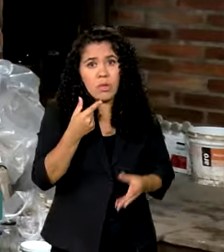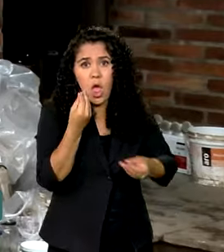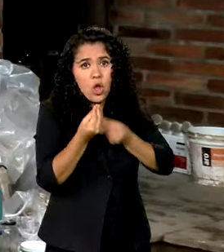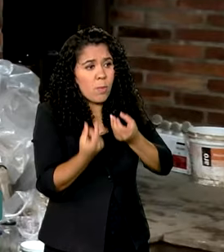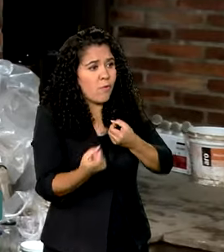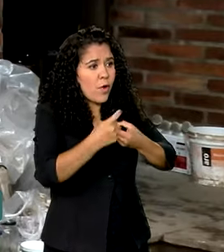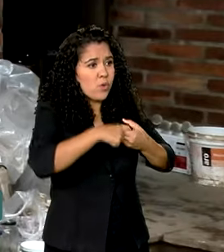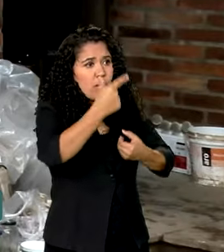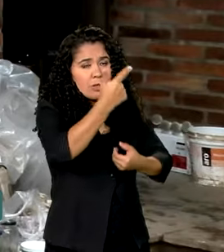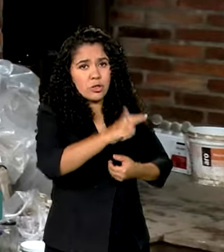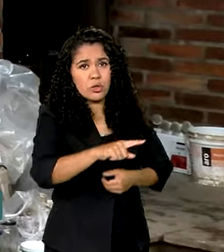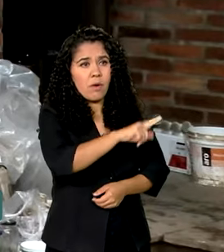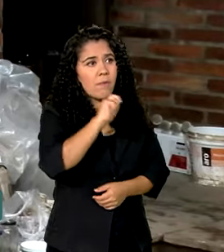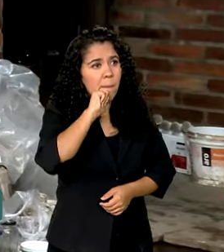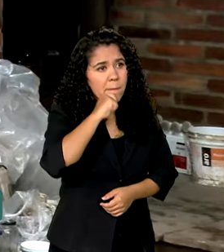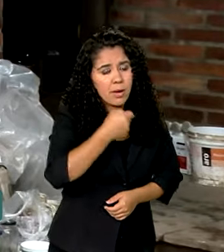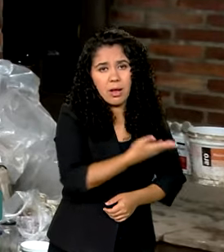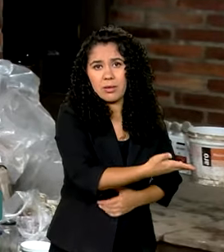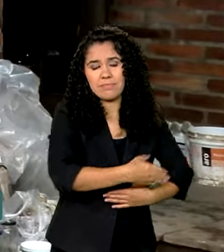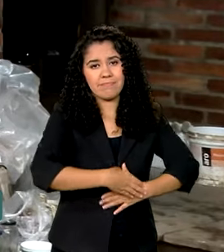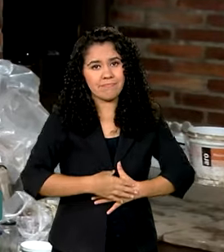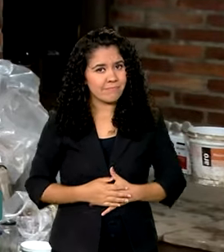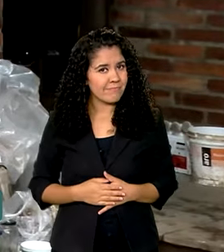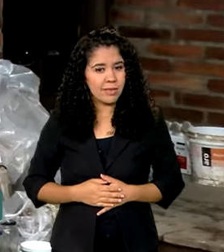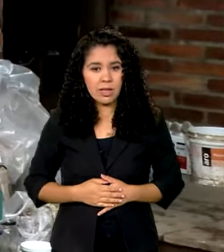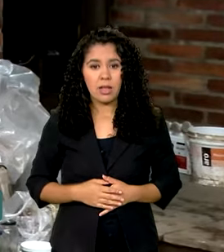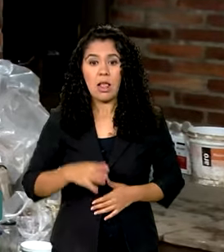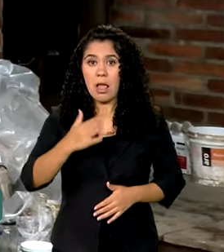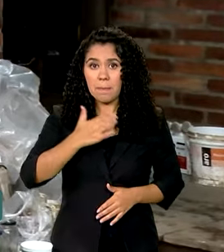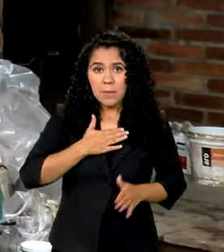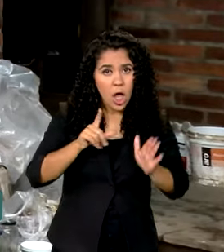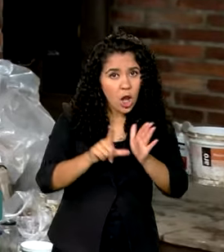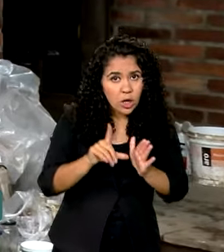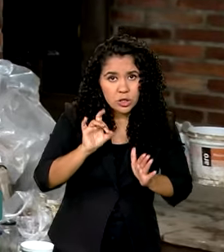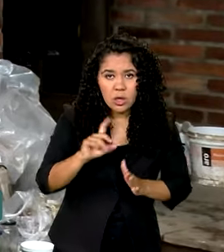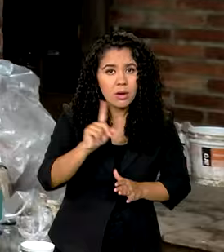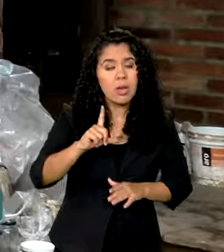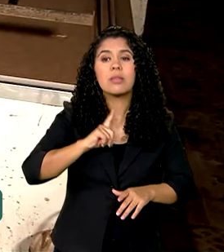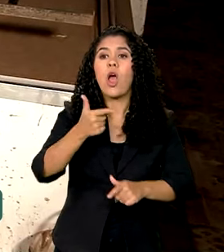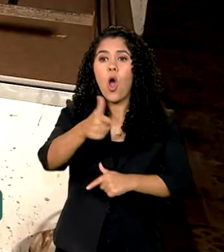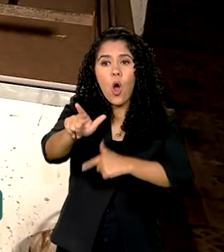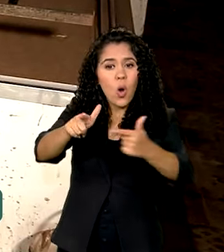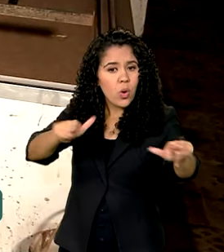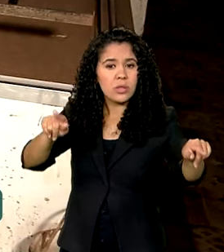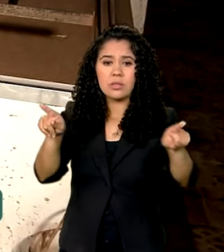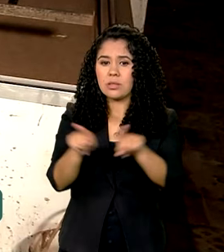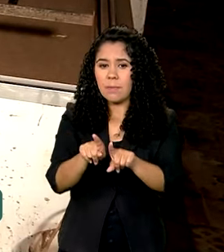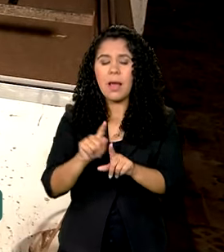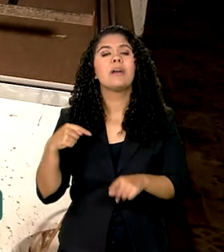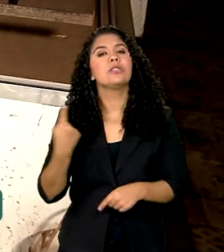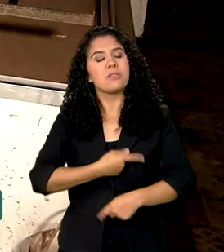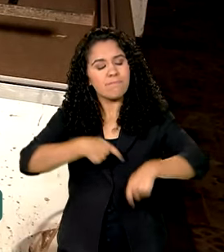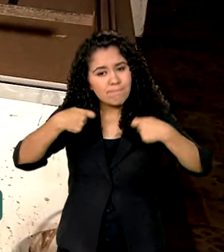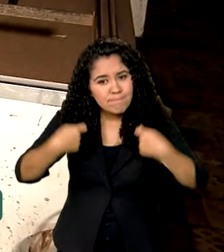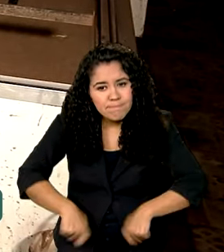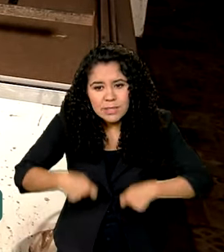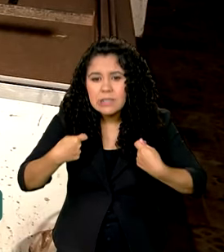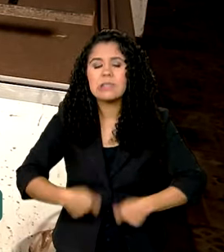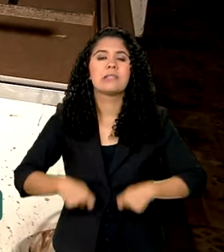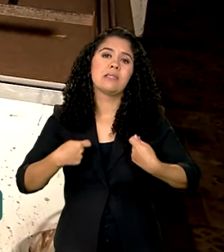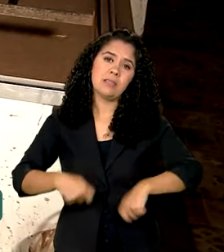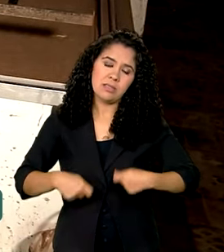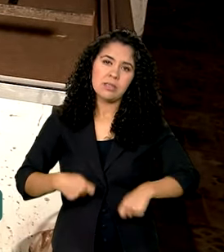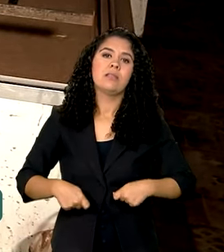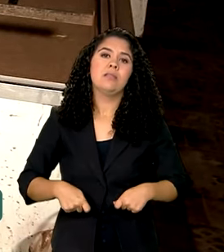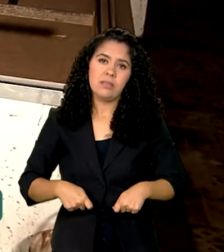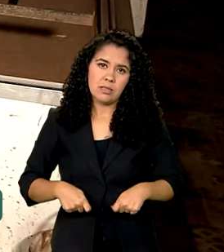de maneira nenhuma. Não tem, não tem. E não só o meu negócio, como muitos outros, sabe? Nós precisamos muito de